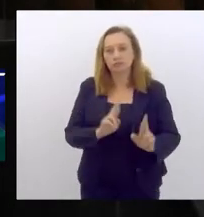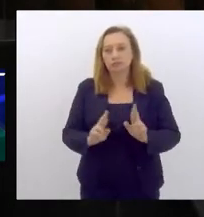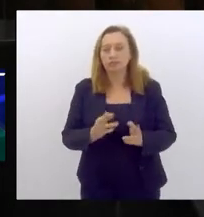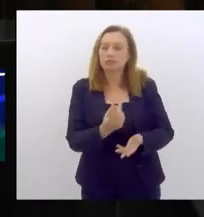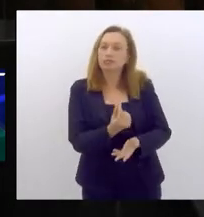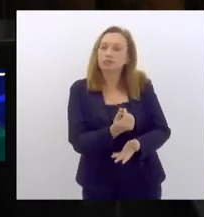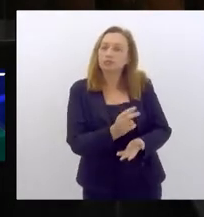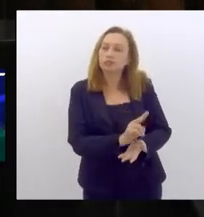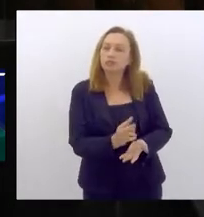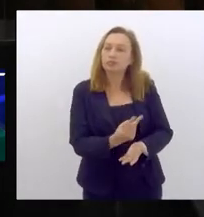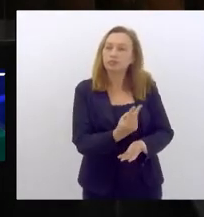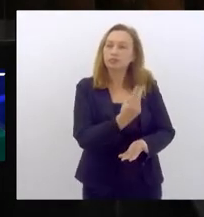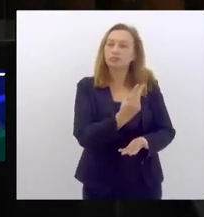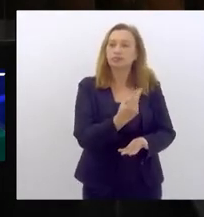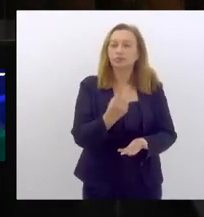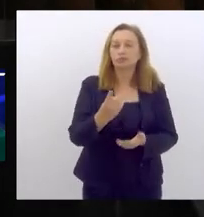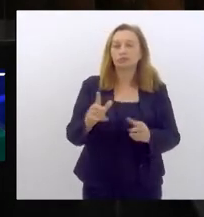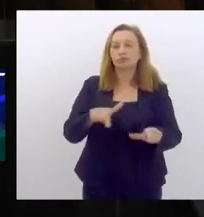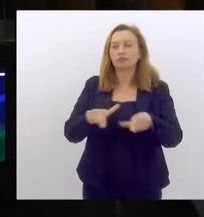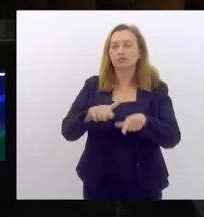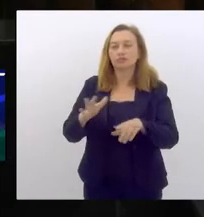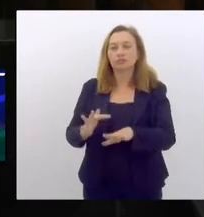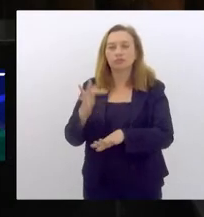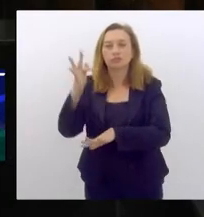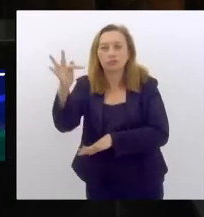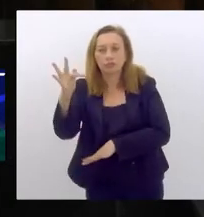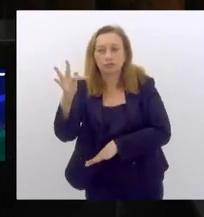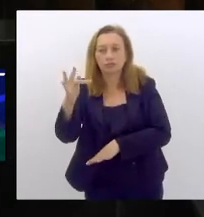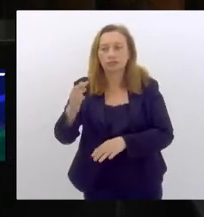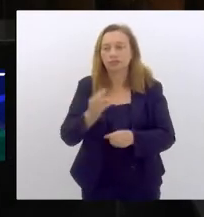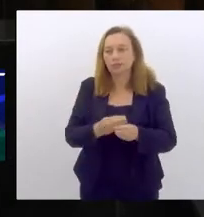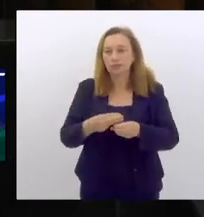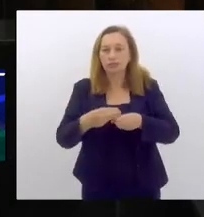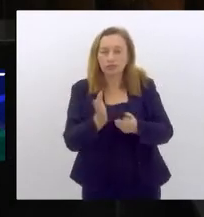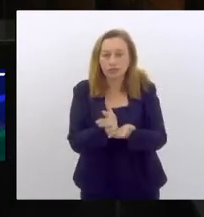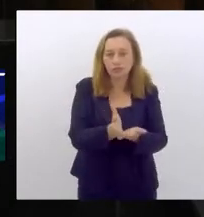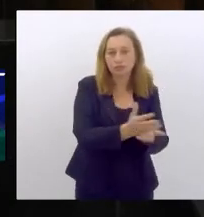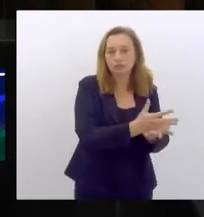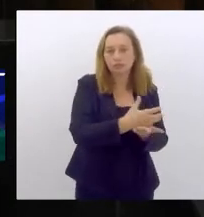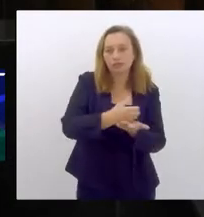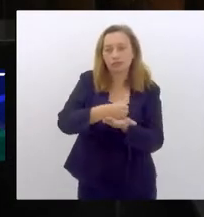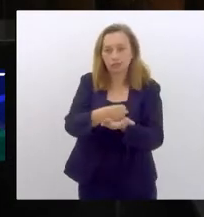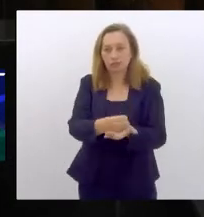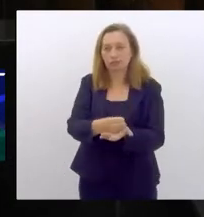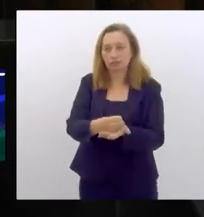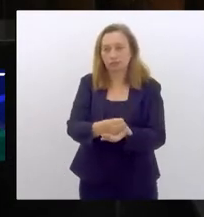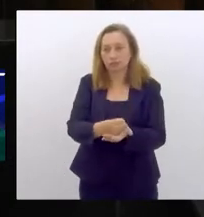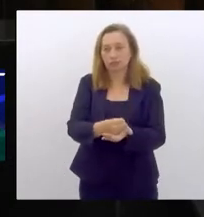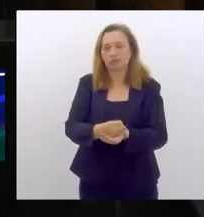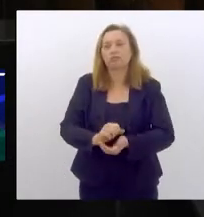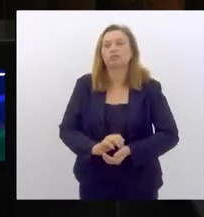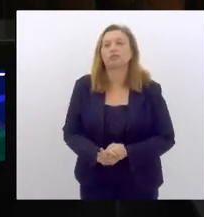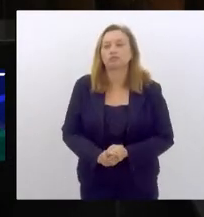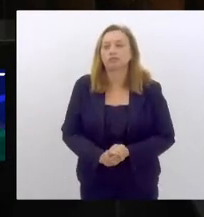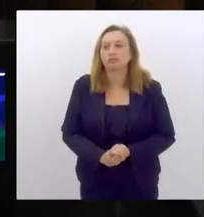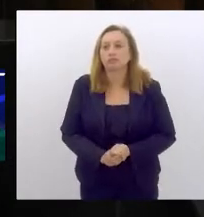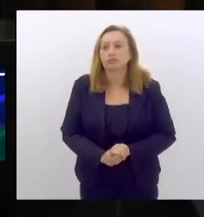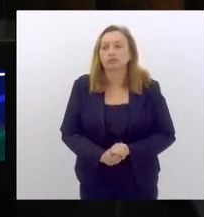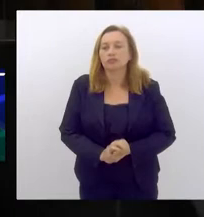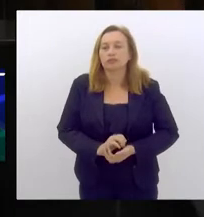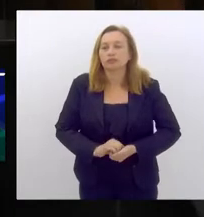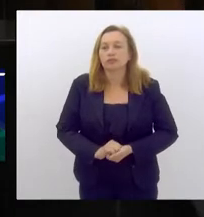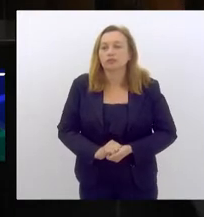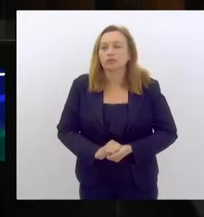aos exercícios futuros das cotas dos demais municípios fluminenses, em condições tais que não